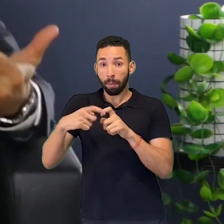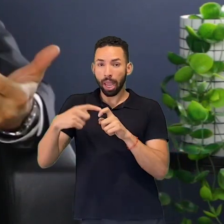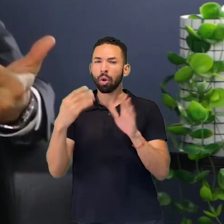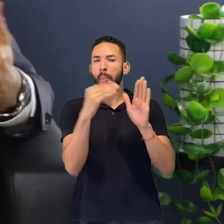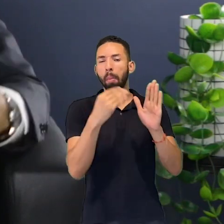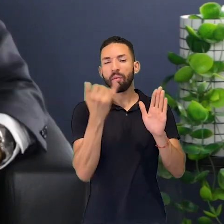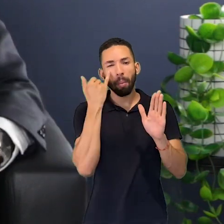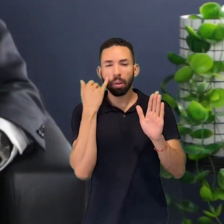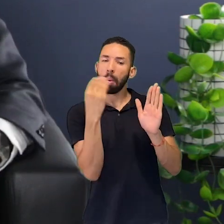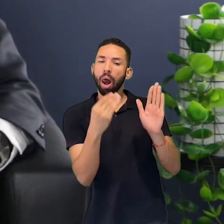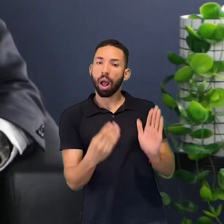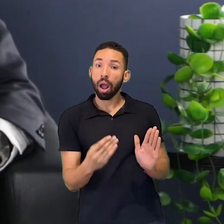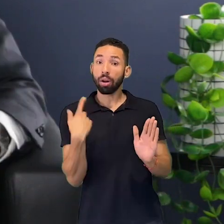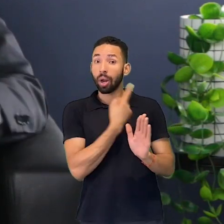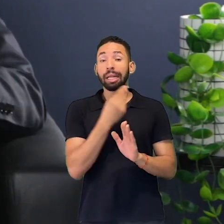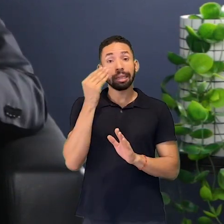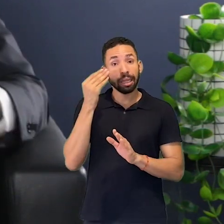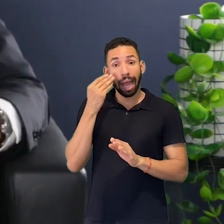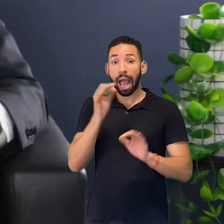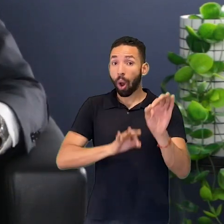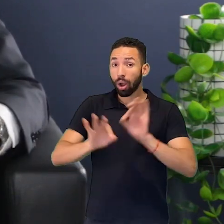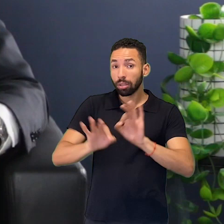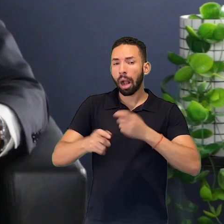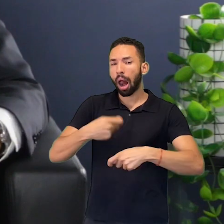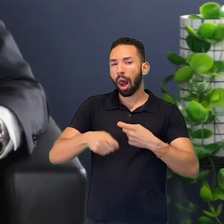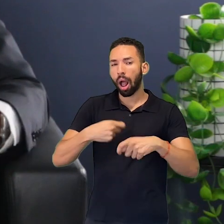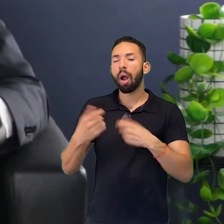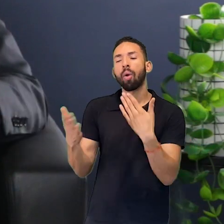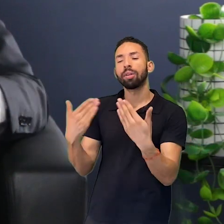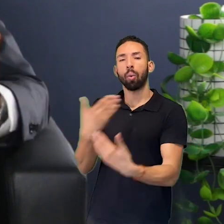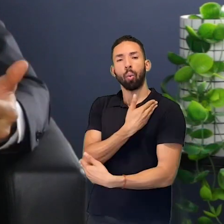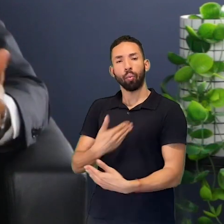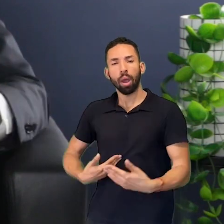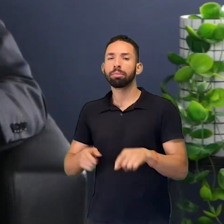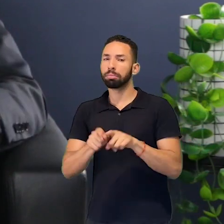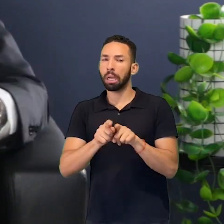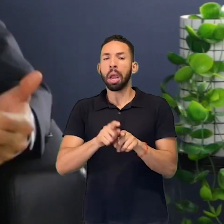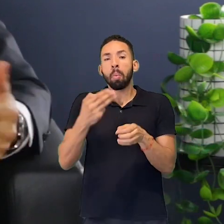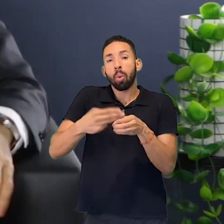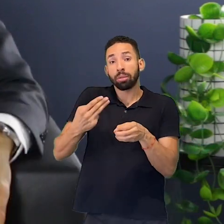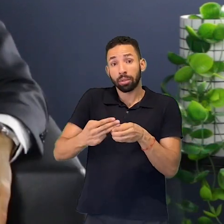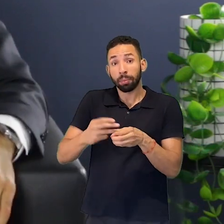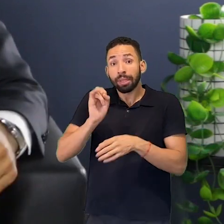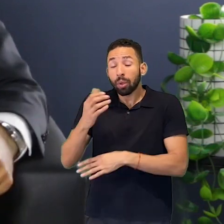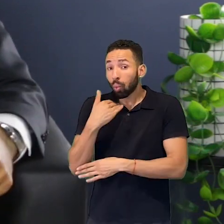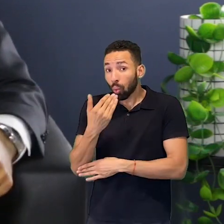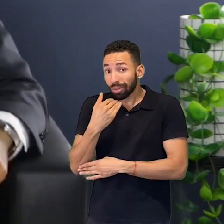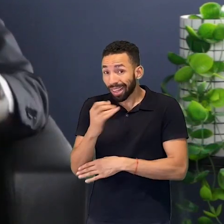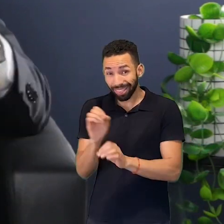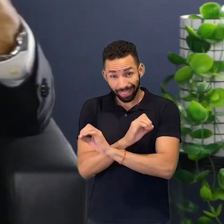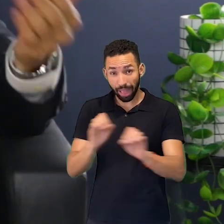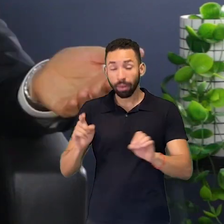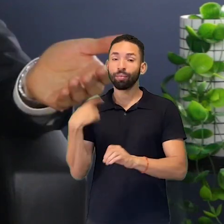formulário para o médico preencher e tentar, via administrativamente, com diálogo aí com o Estado, com o município. Se não